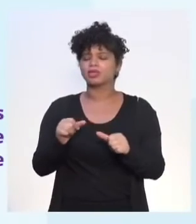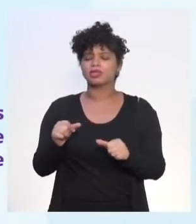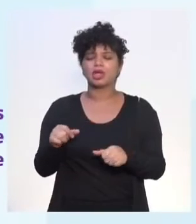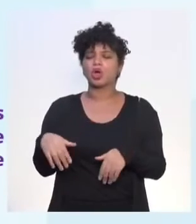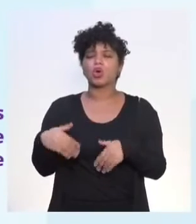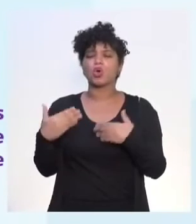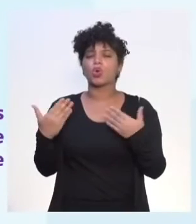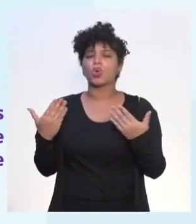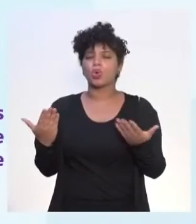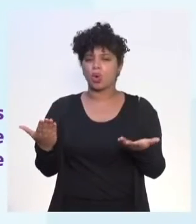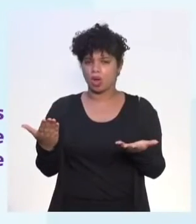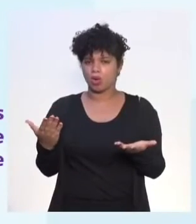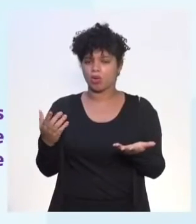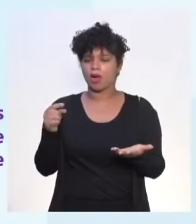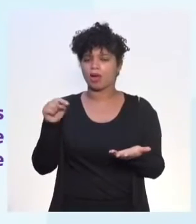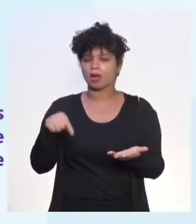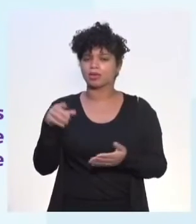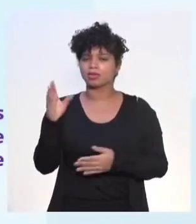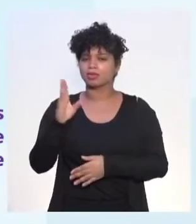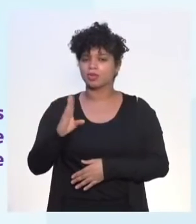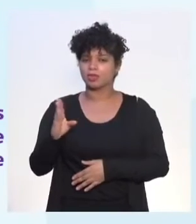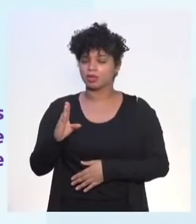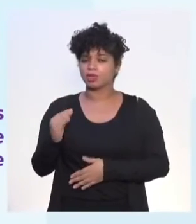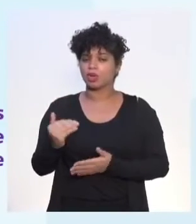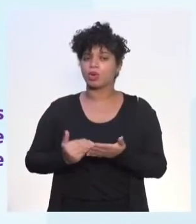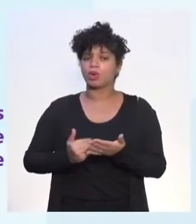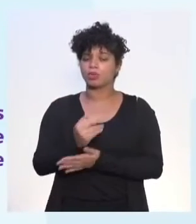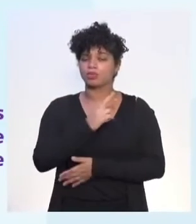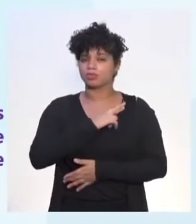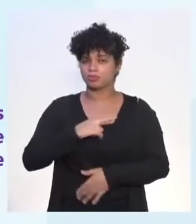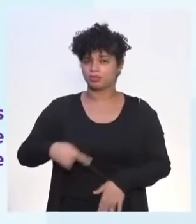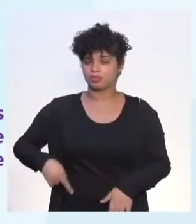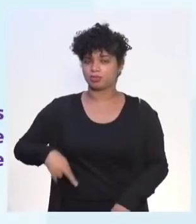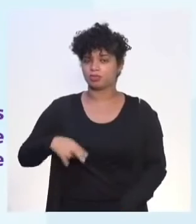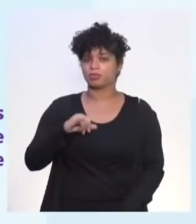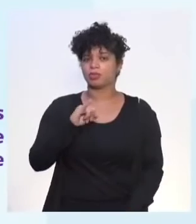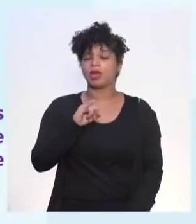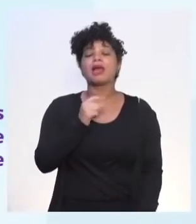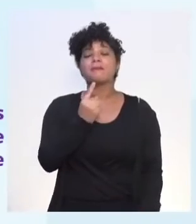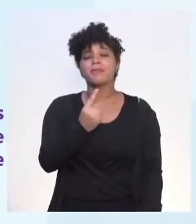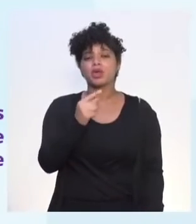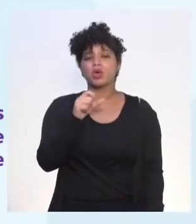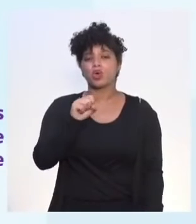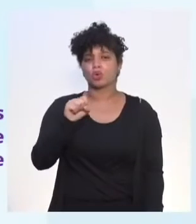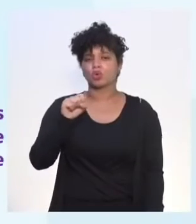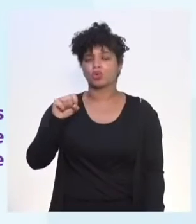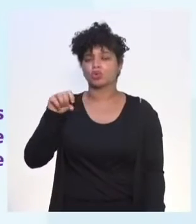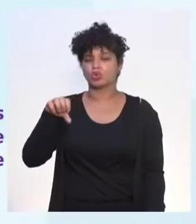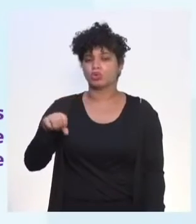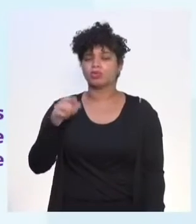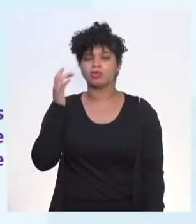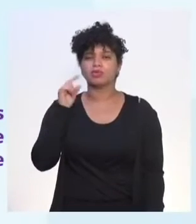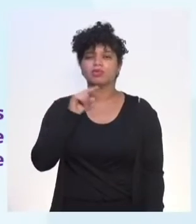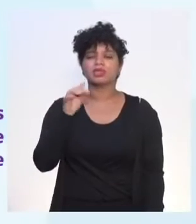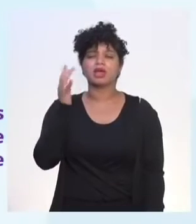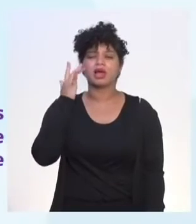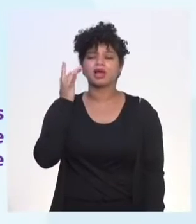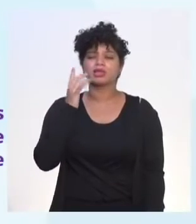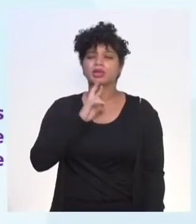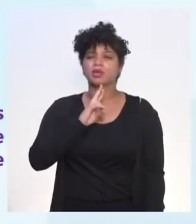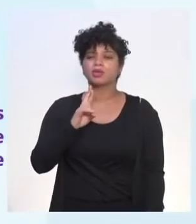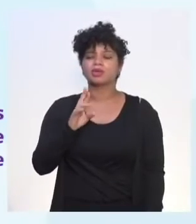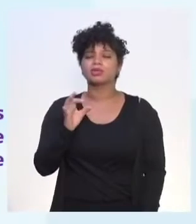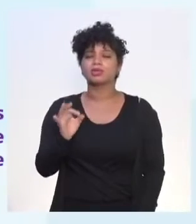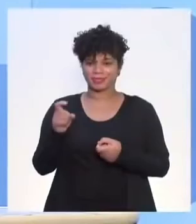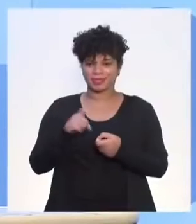a instalação da República em 1889. Qual é a resposta correta? A, B